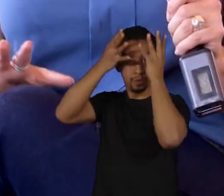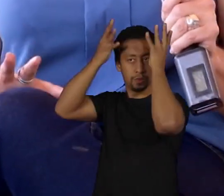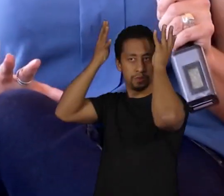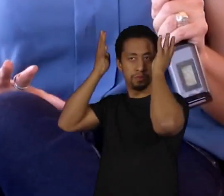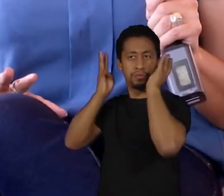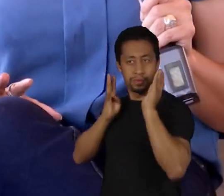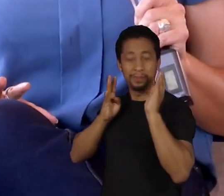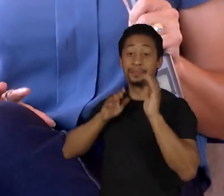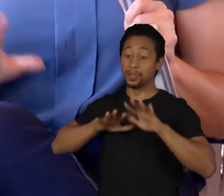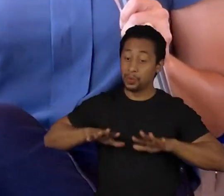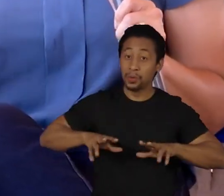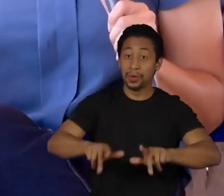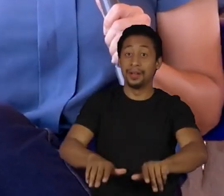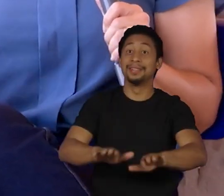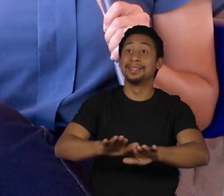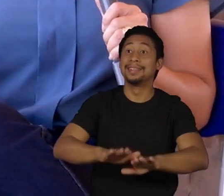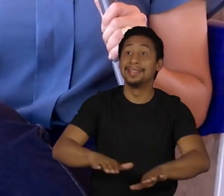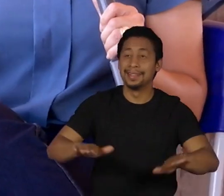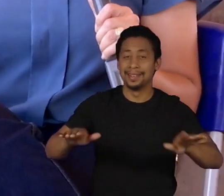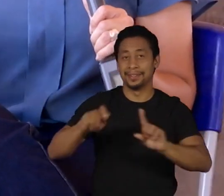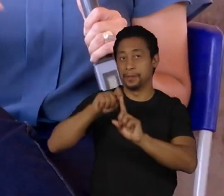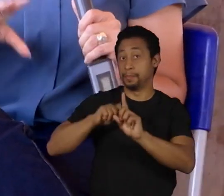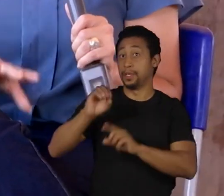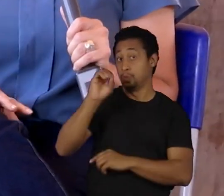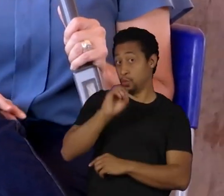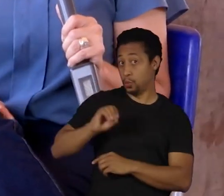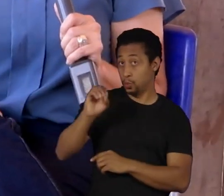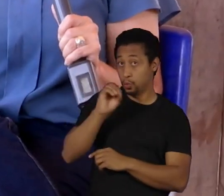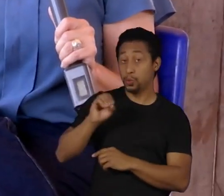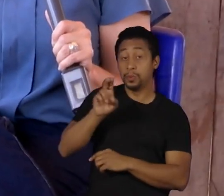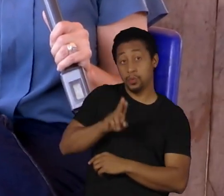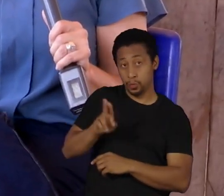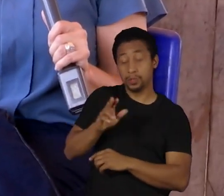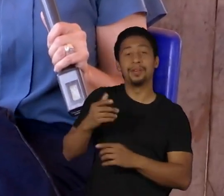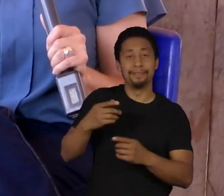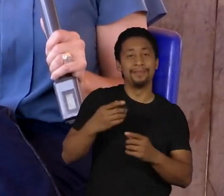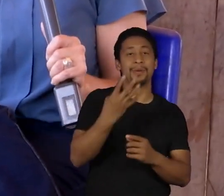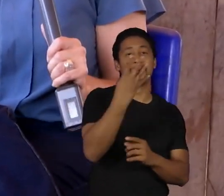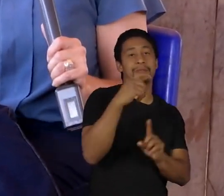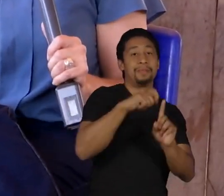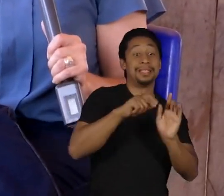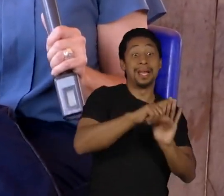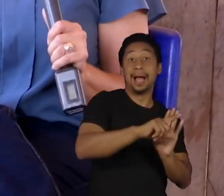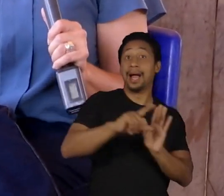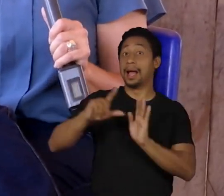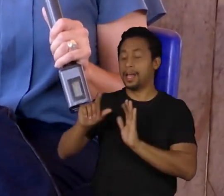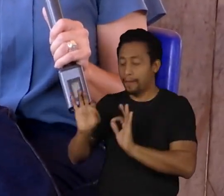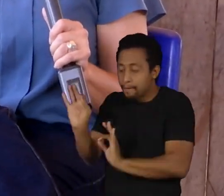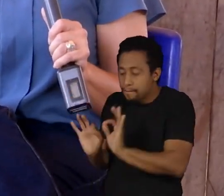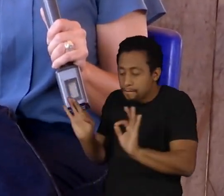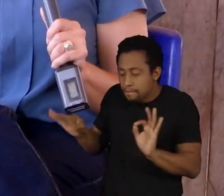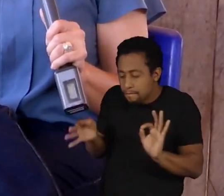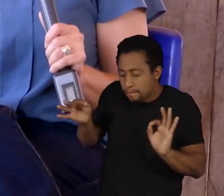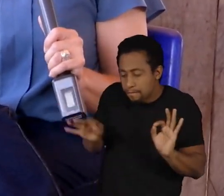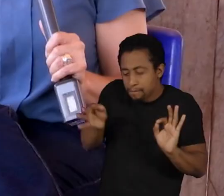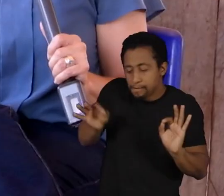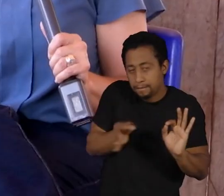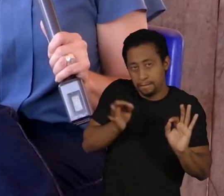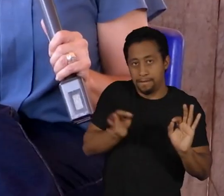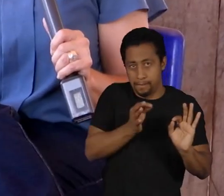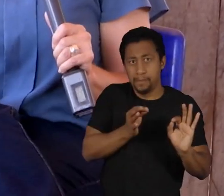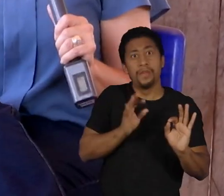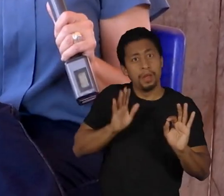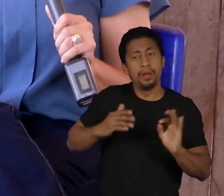as crianças das aldeias em outubro, começam a ser tecidas 4 meses antes. Um ritual que atravessa o